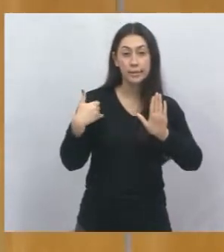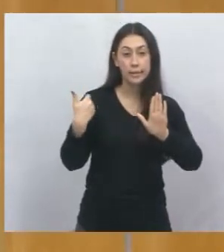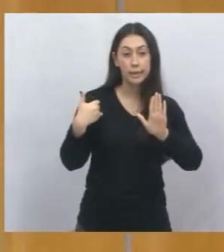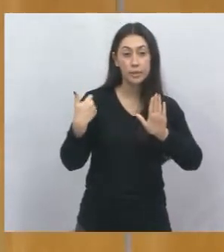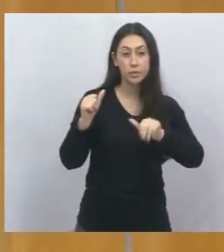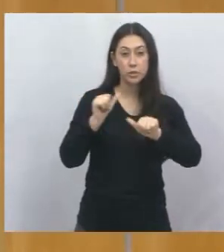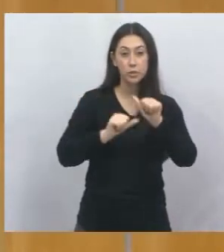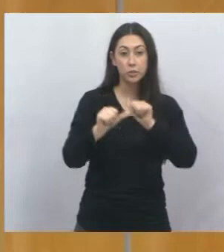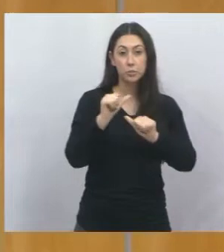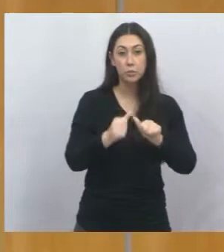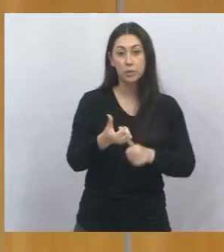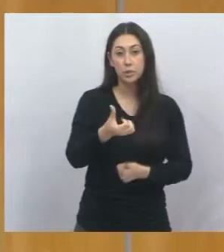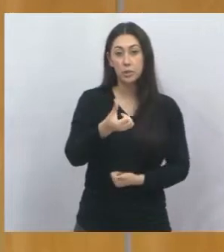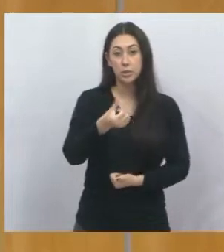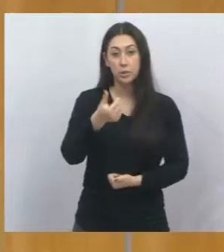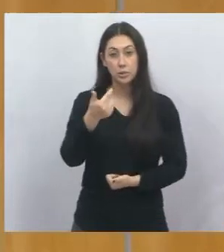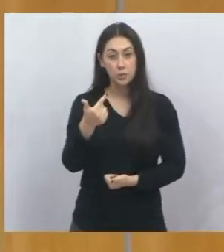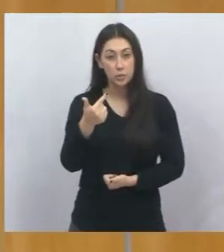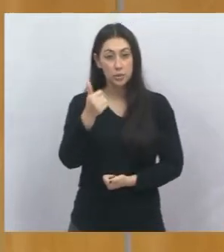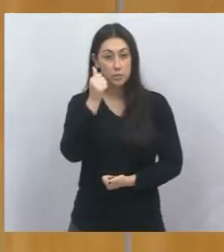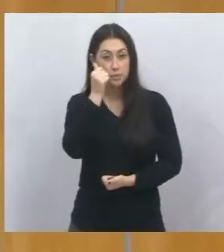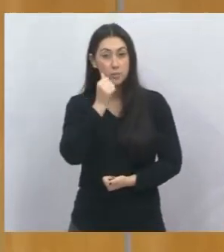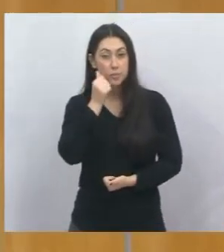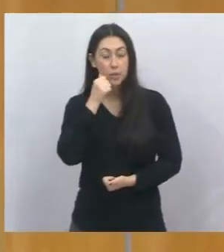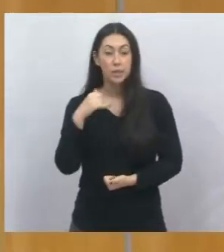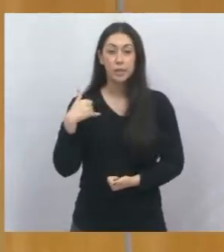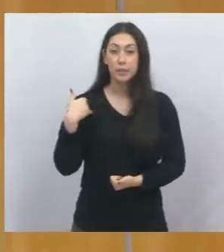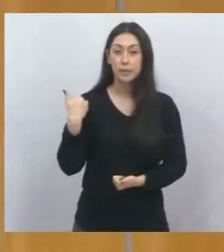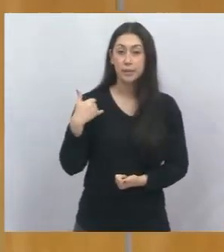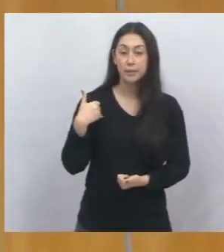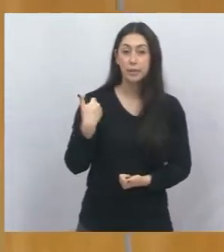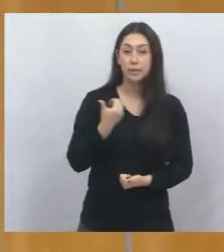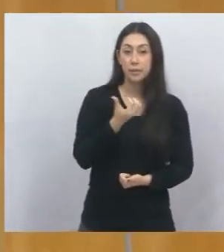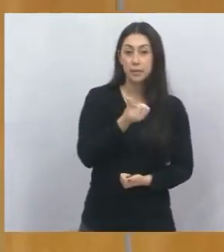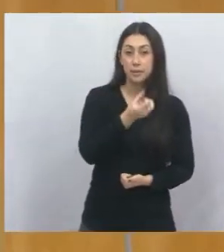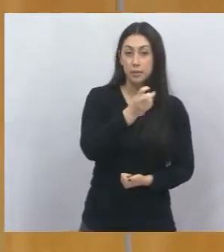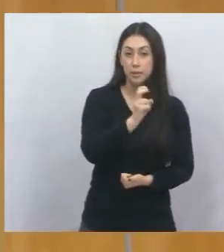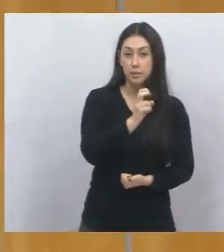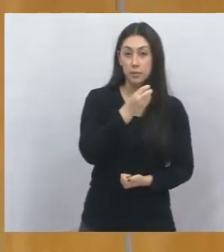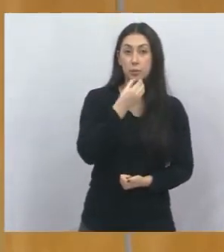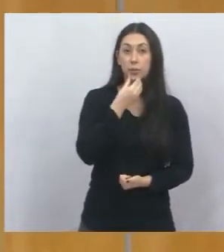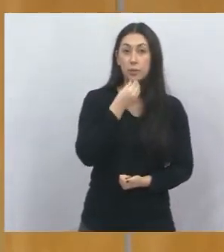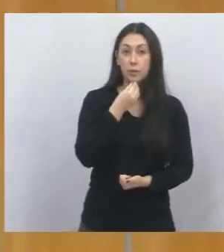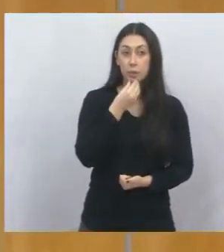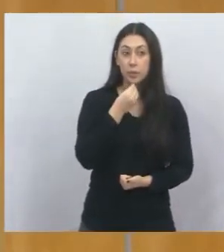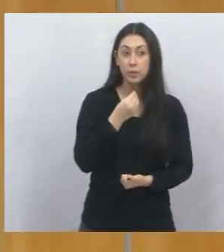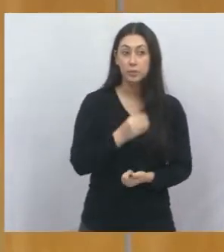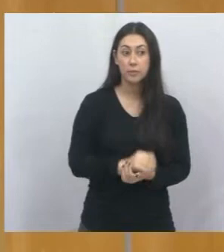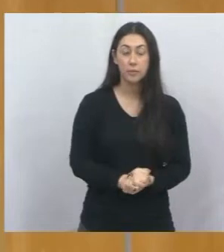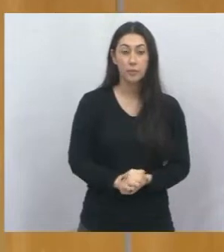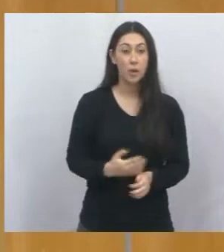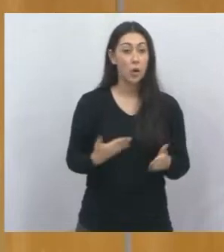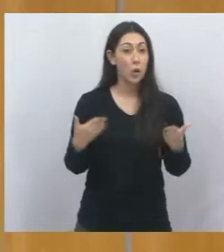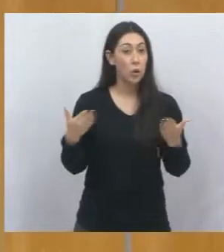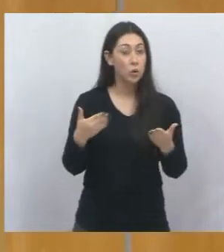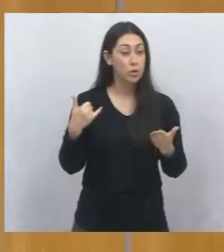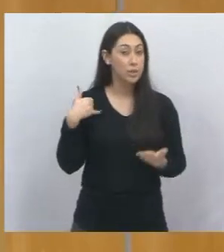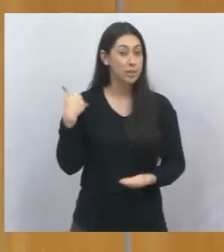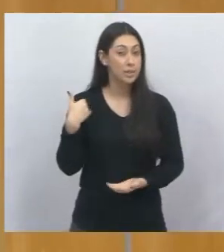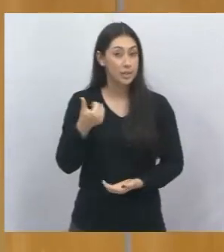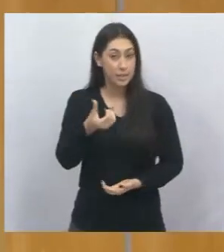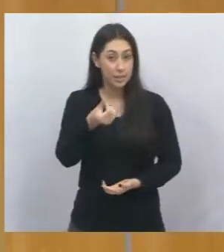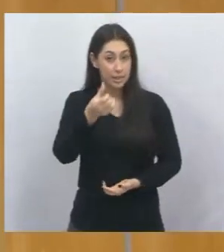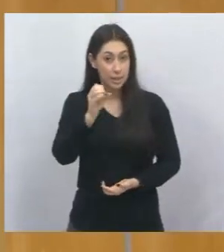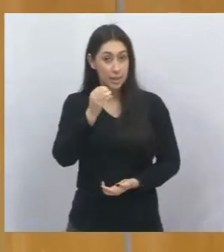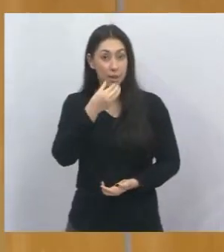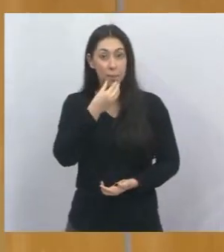passa para 62 anos mulher, 65 homem. Hoje está 60 anos homem